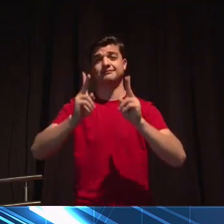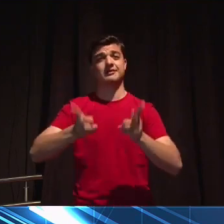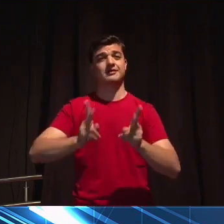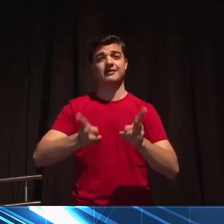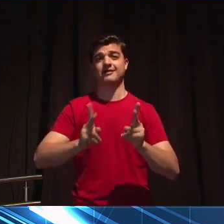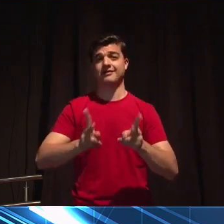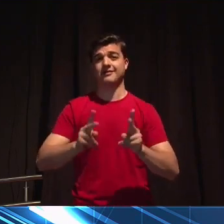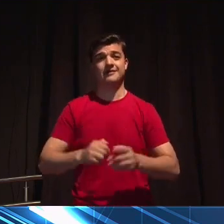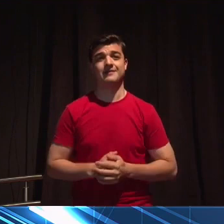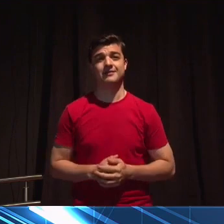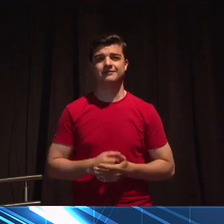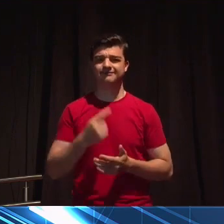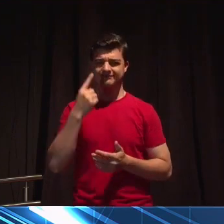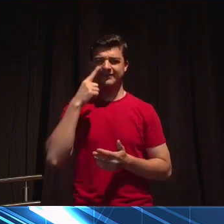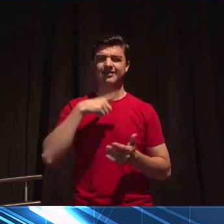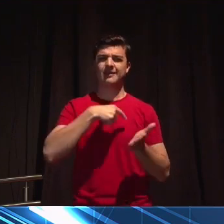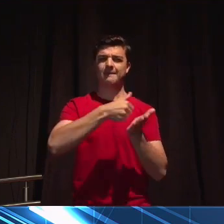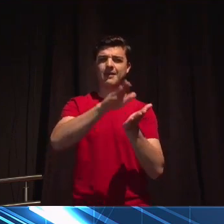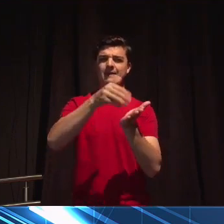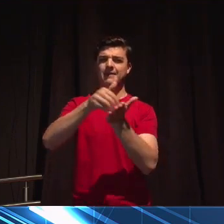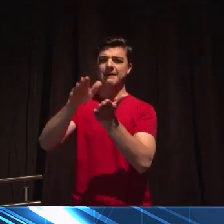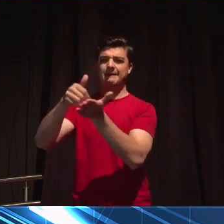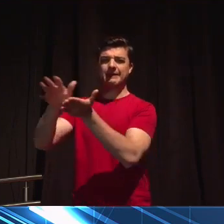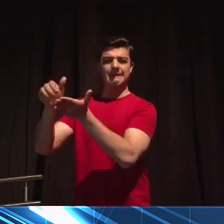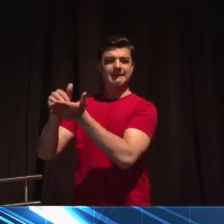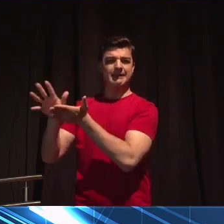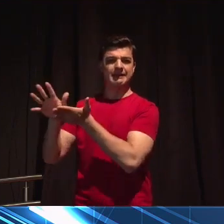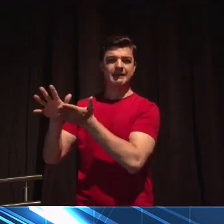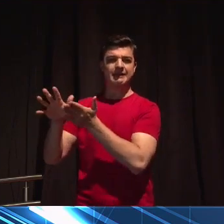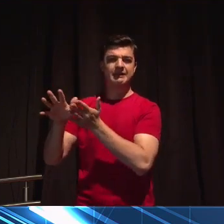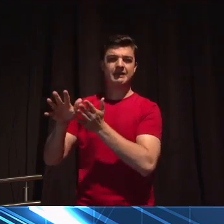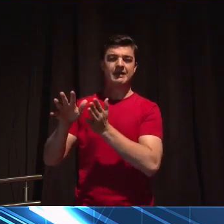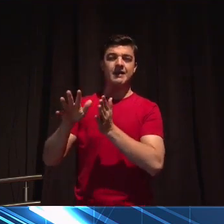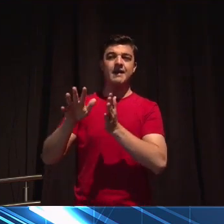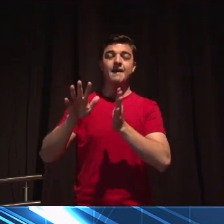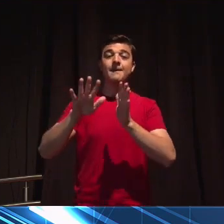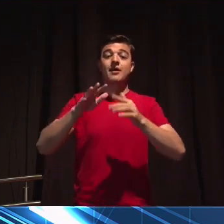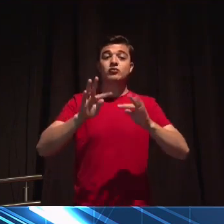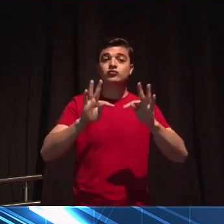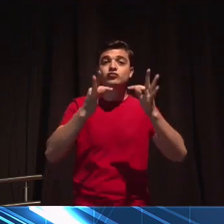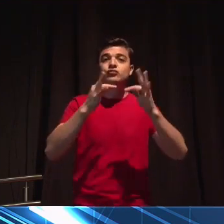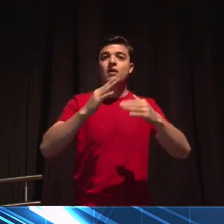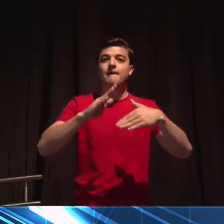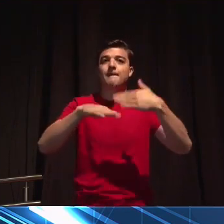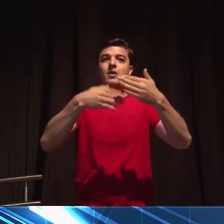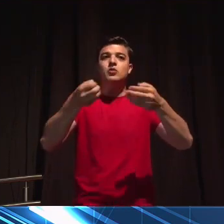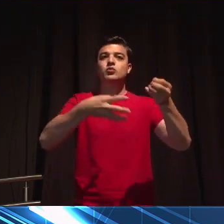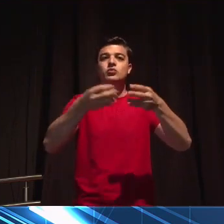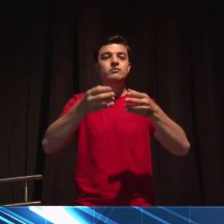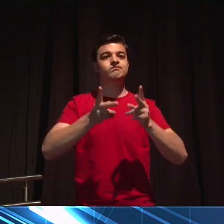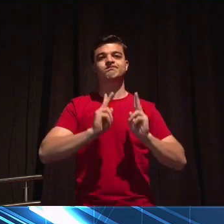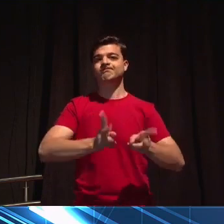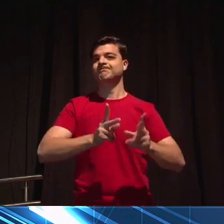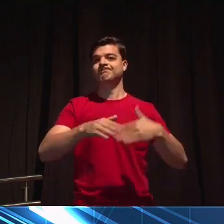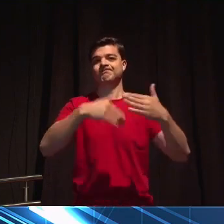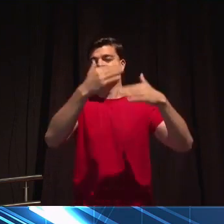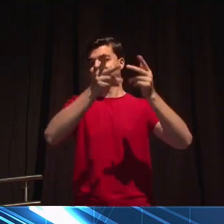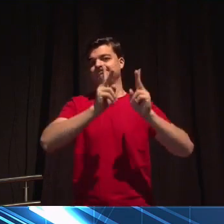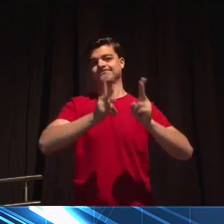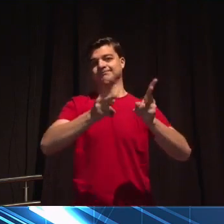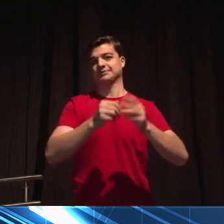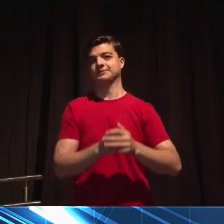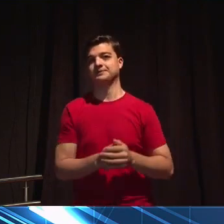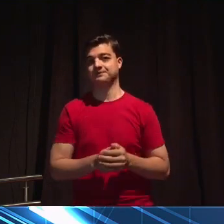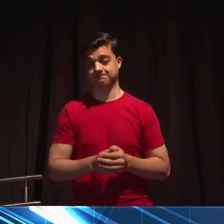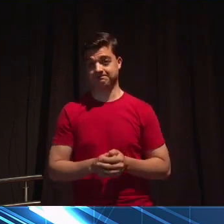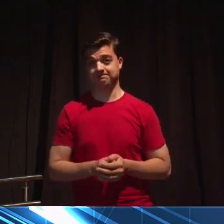demissões em massa e tal, esse tipo de coisa, mas isso pode desacelerar, mas não retrocede, né? Se você parar para ver, lá em 2000 teve